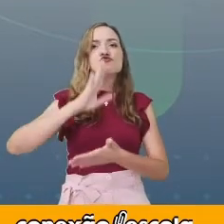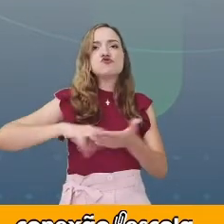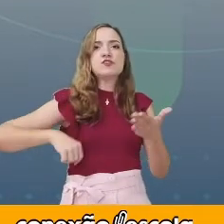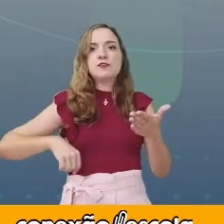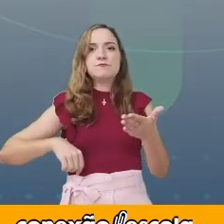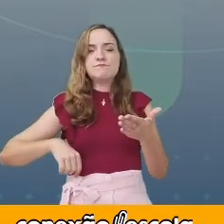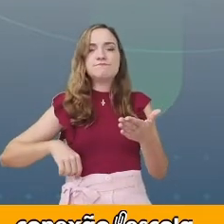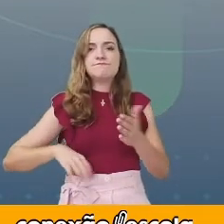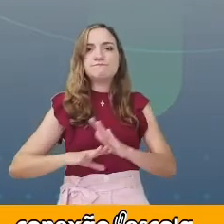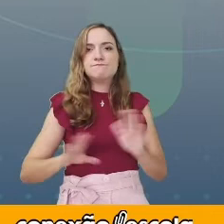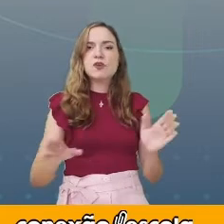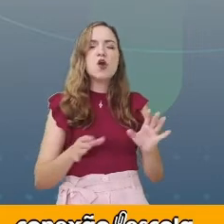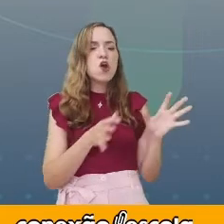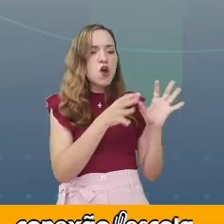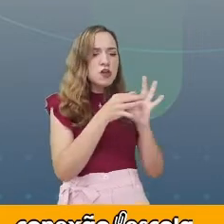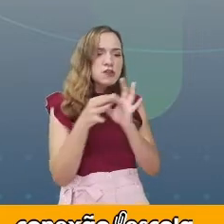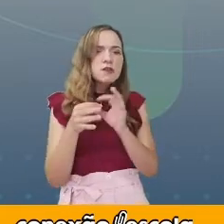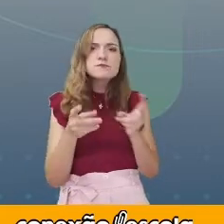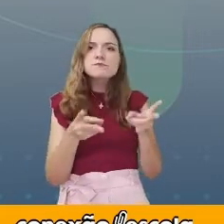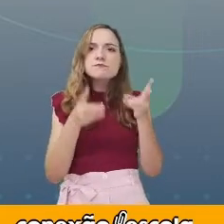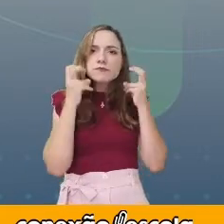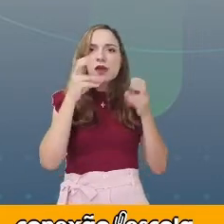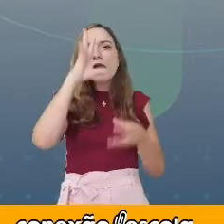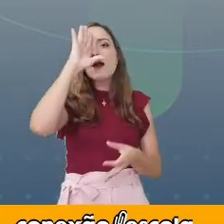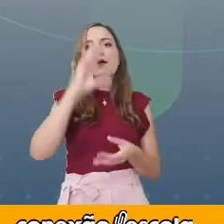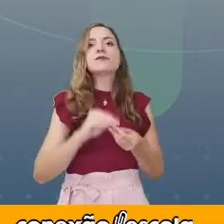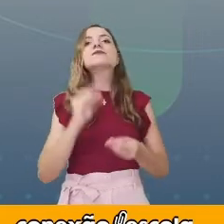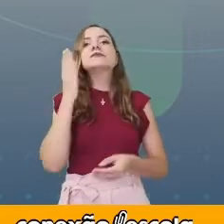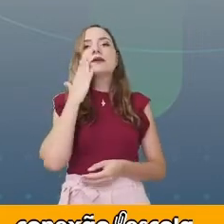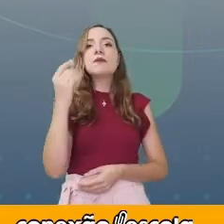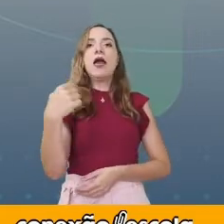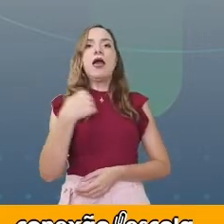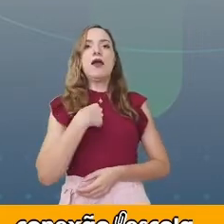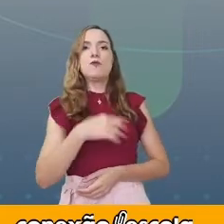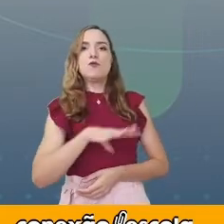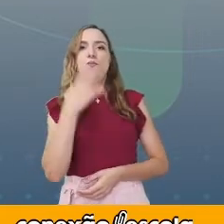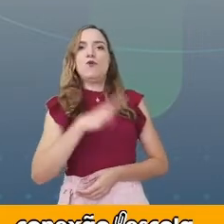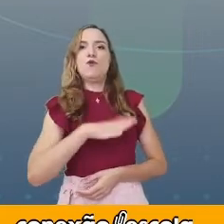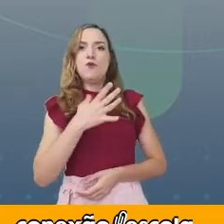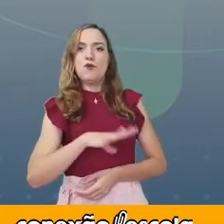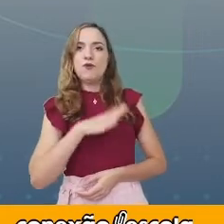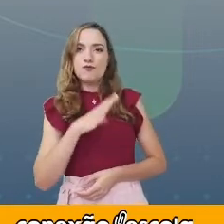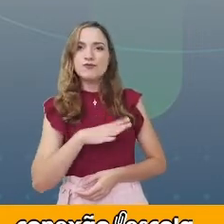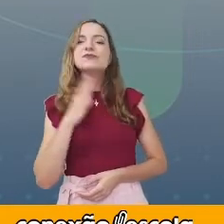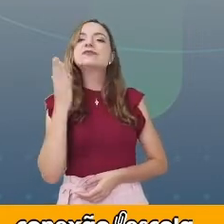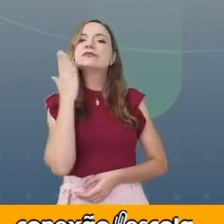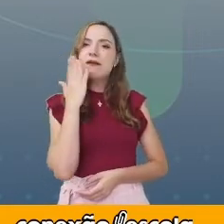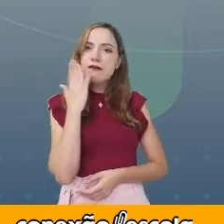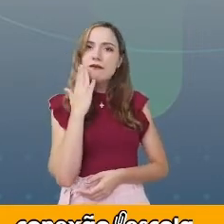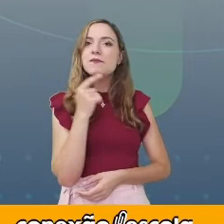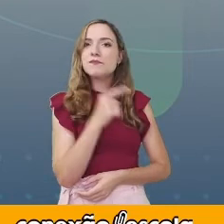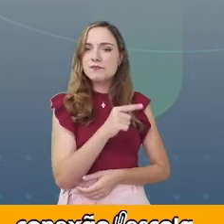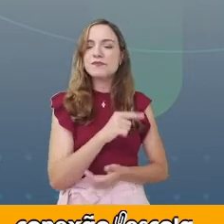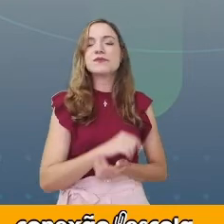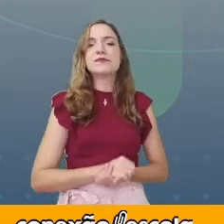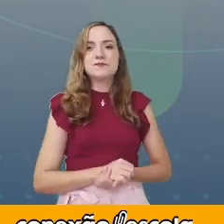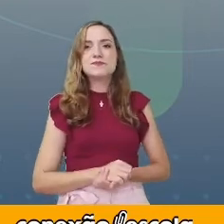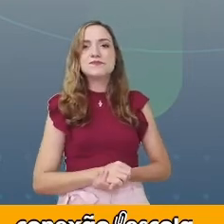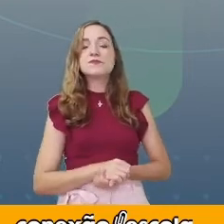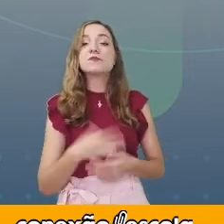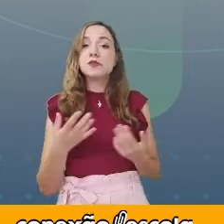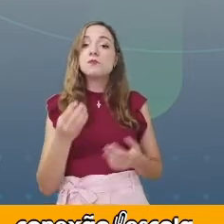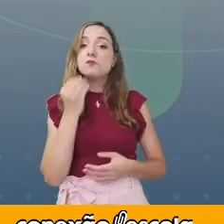palavra. Pelo contexto, é possível compreender que foi uma fala. Então,